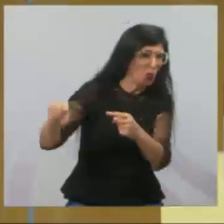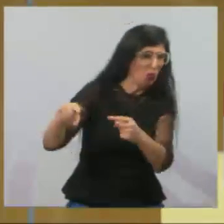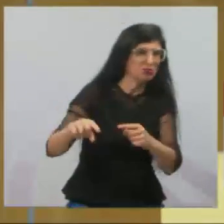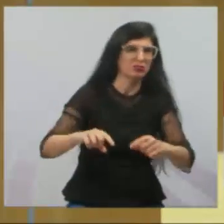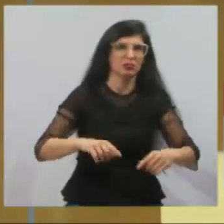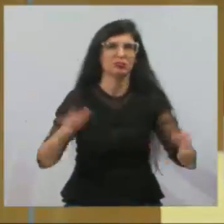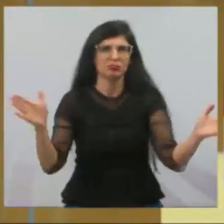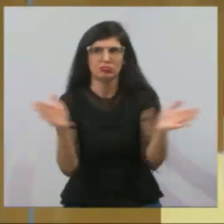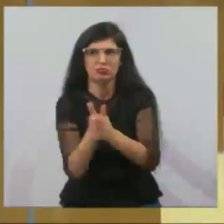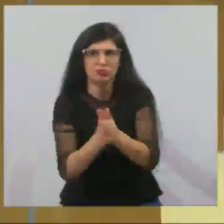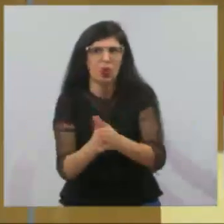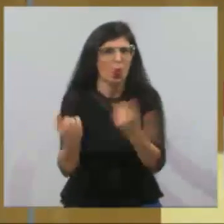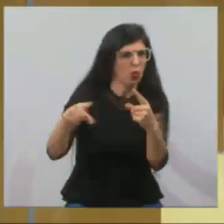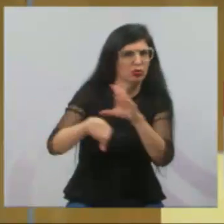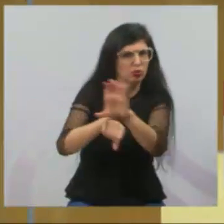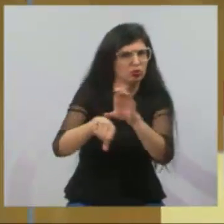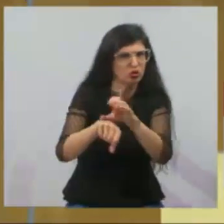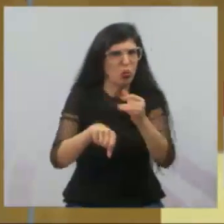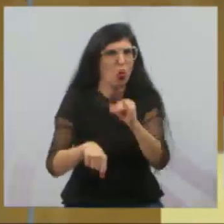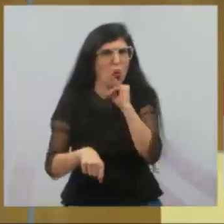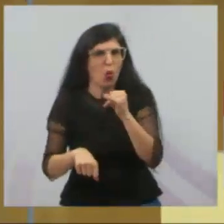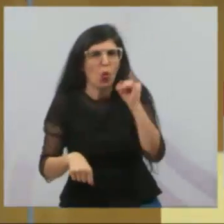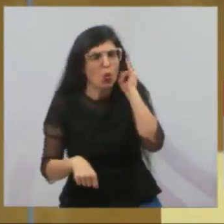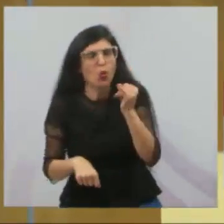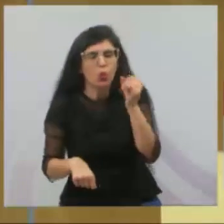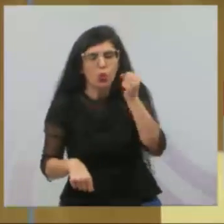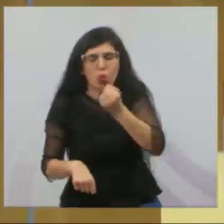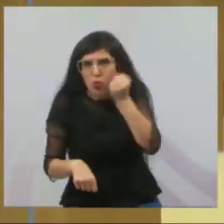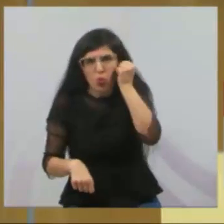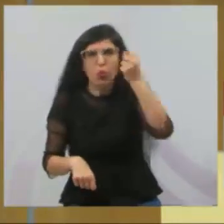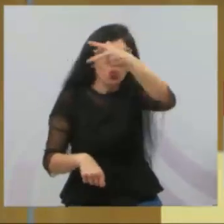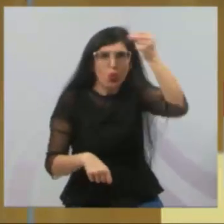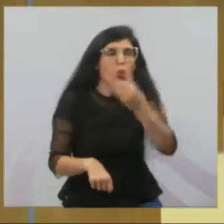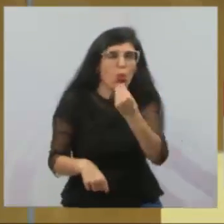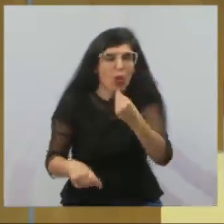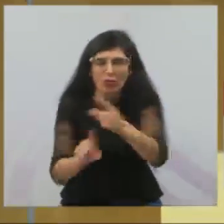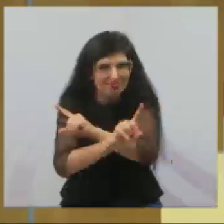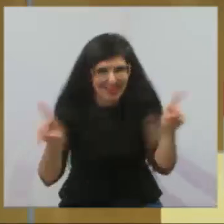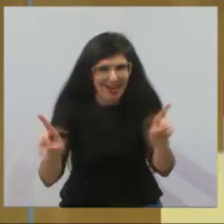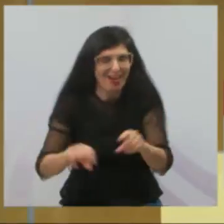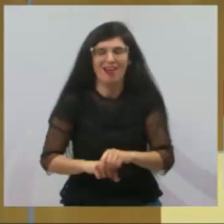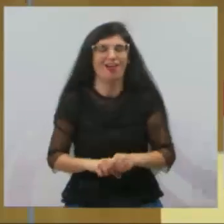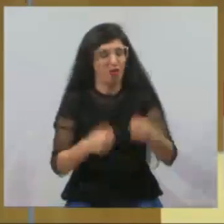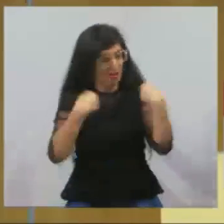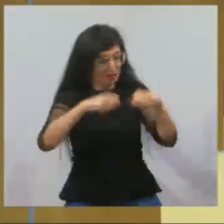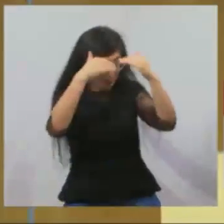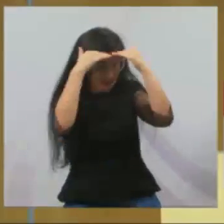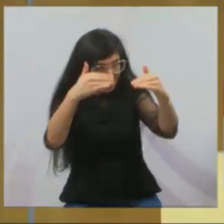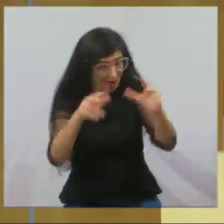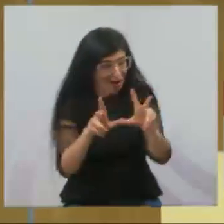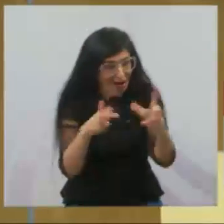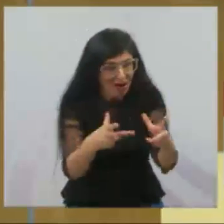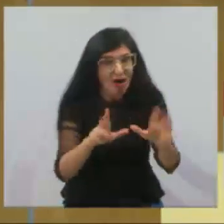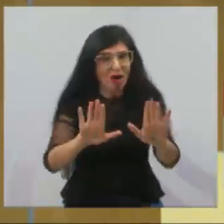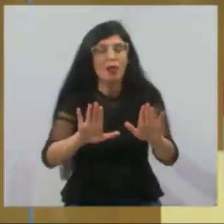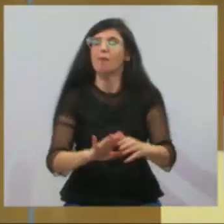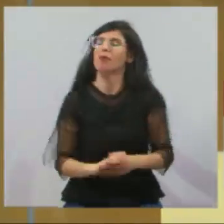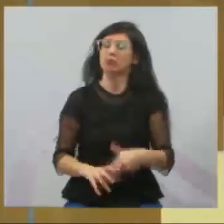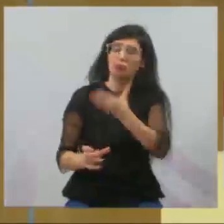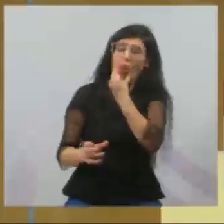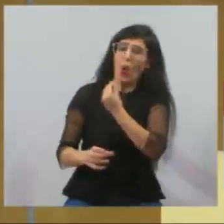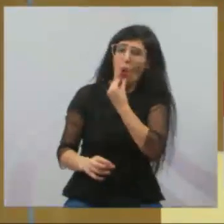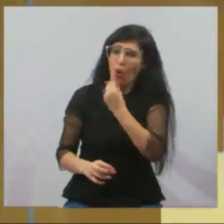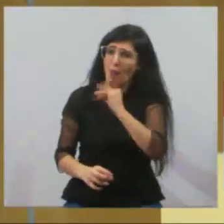estaria infringindo nada, ele estaria cumprindo o que a Câmara determinou, que é esse o nosso papel. E ele, no papel de